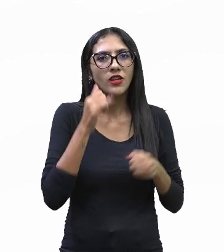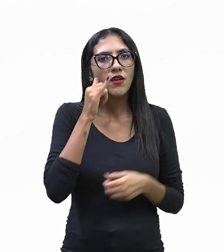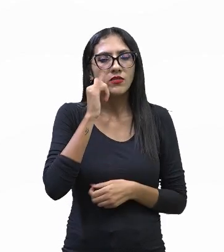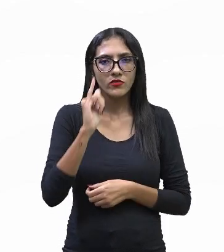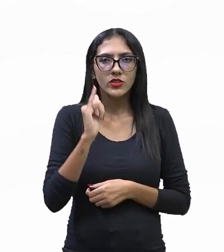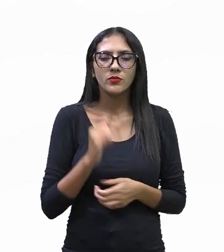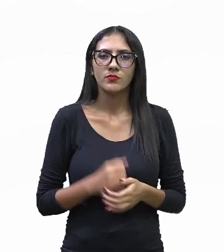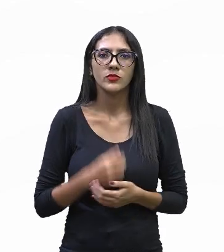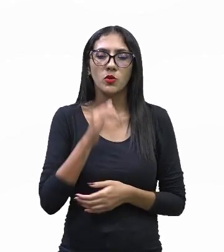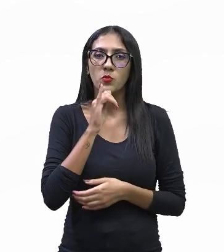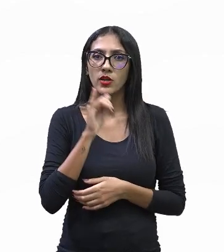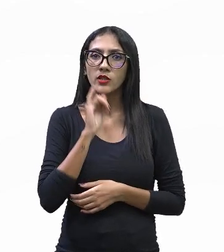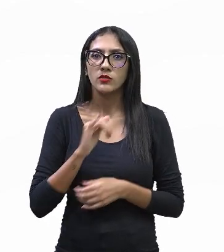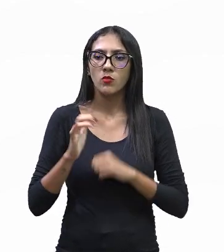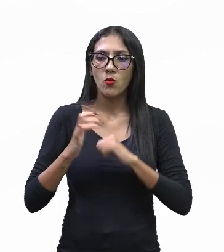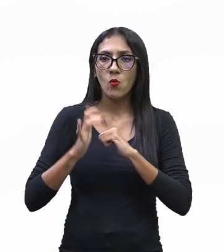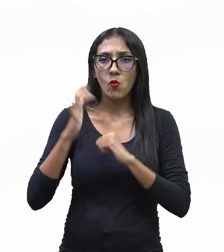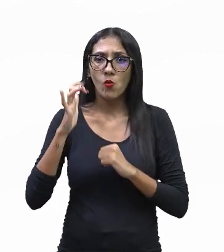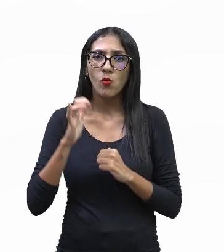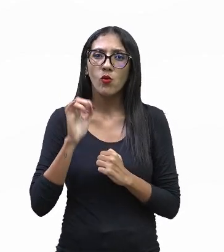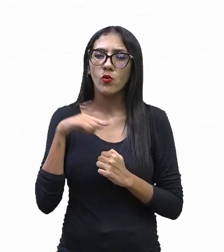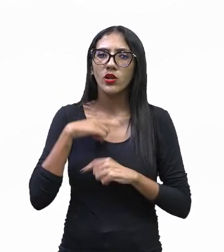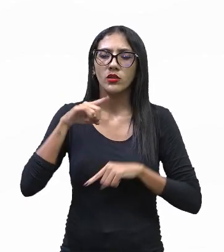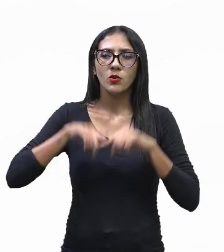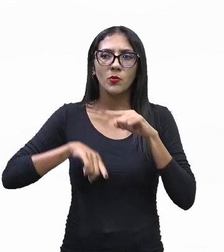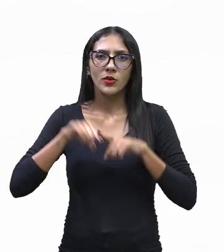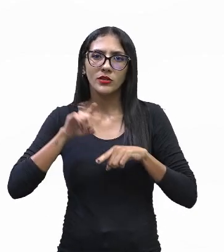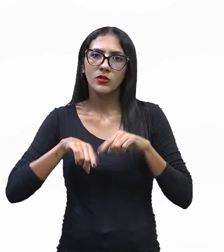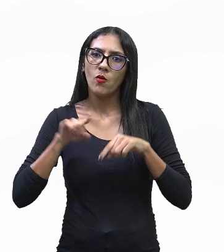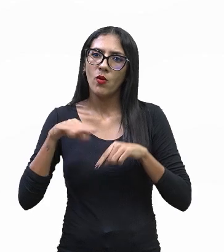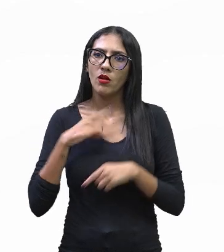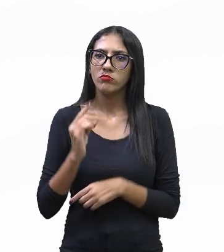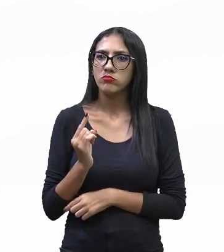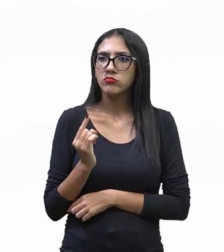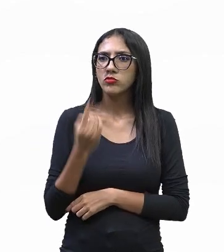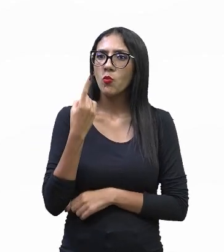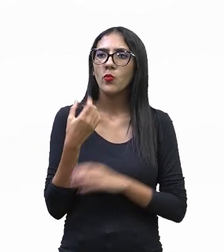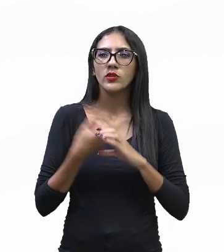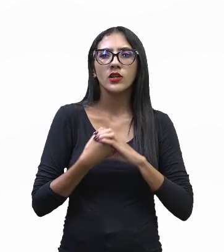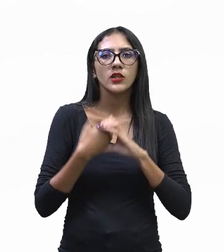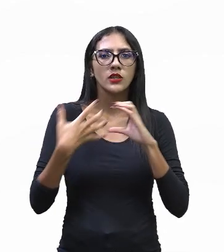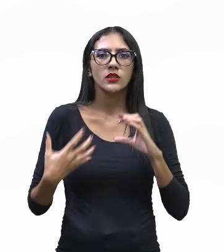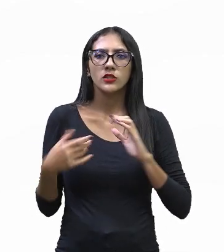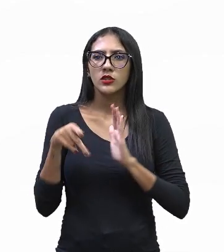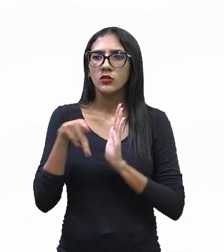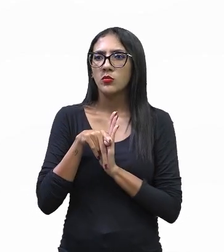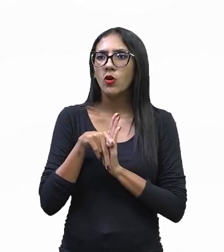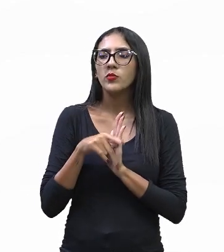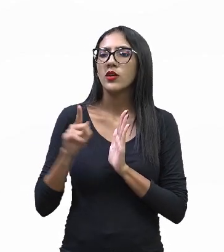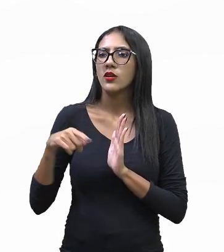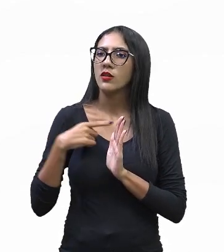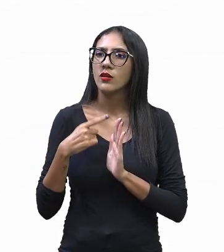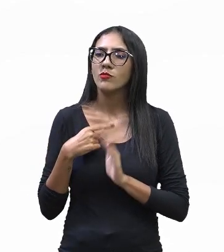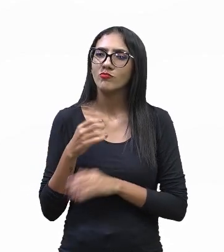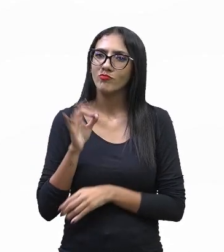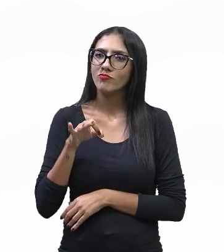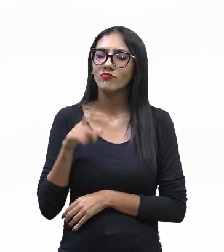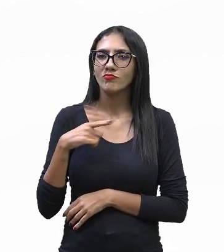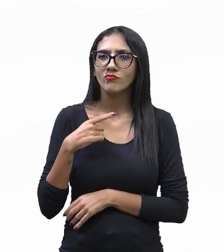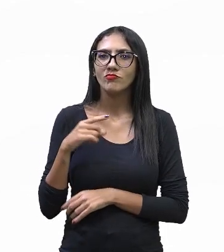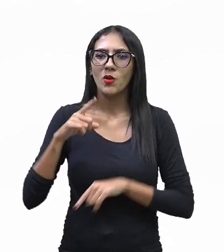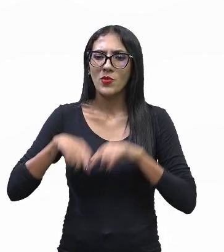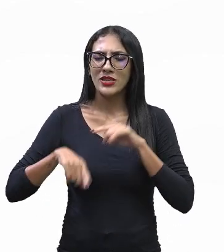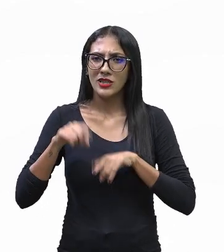metais nobres, né? O ouro, ele tem, uma das características dos metais nobres é essa, eles têm essa